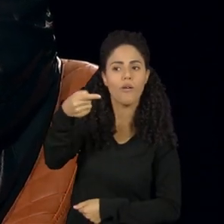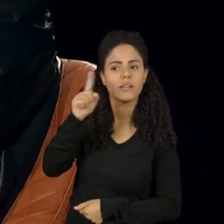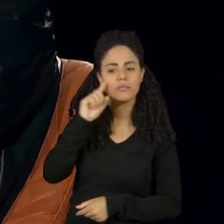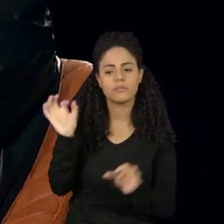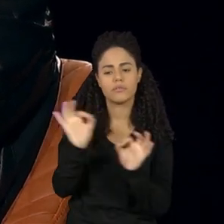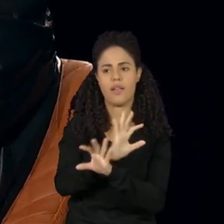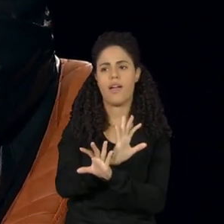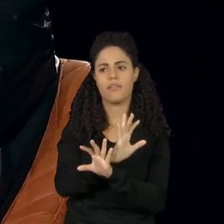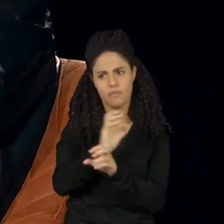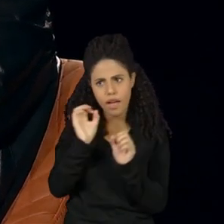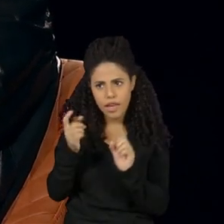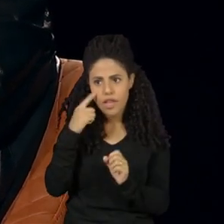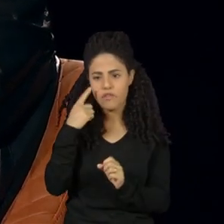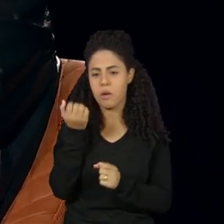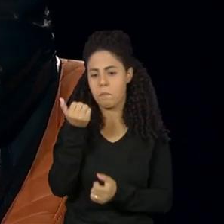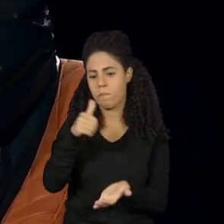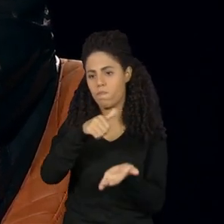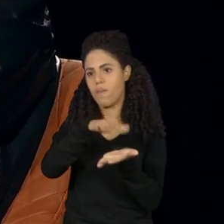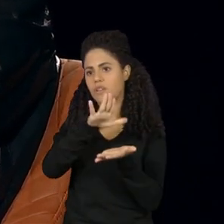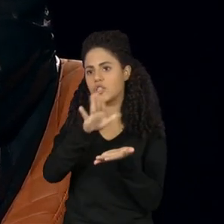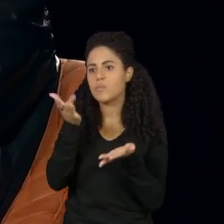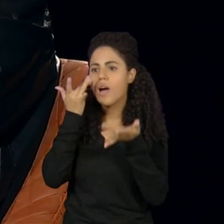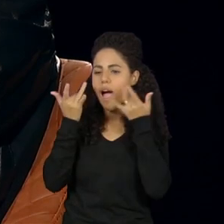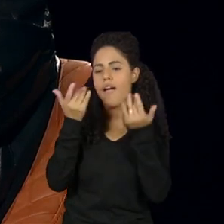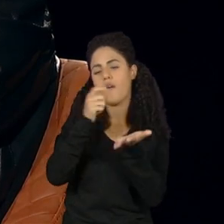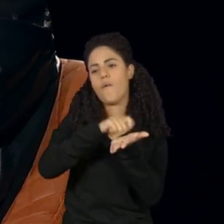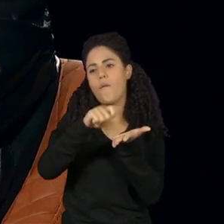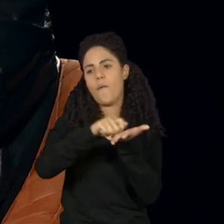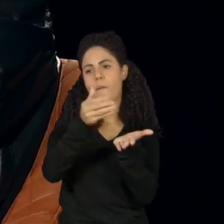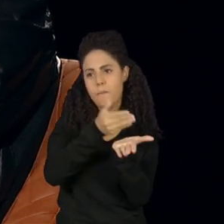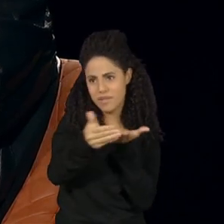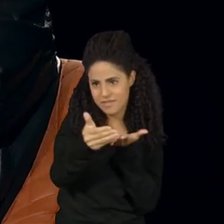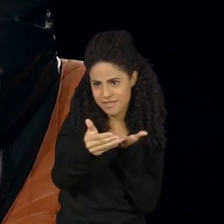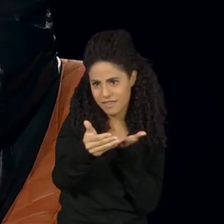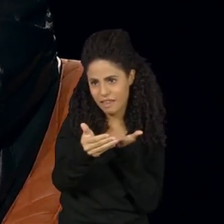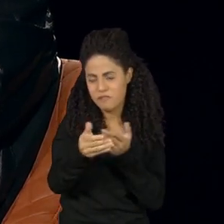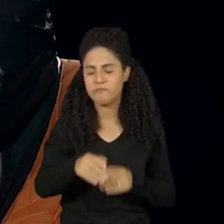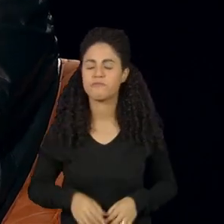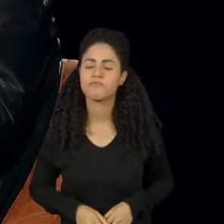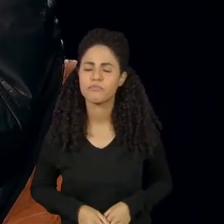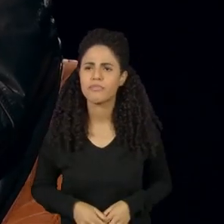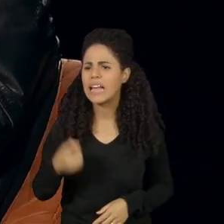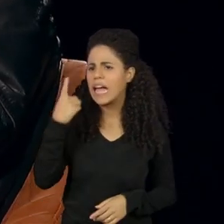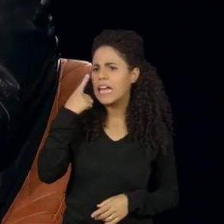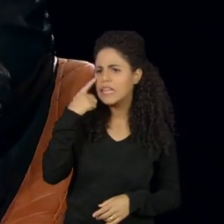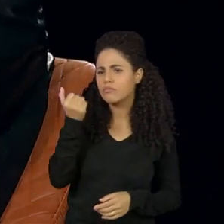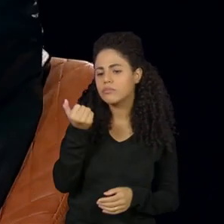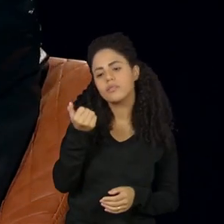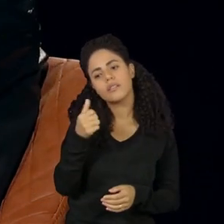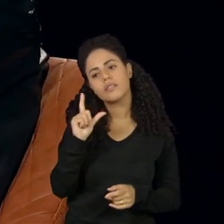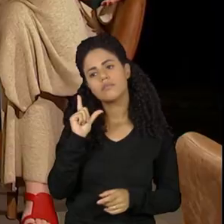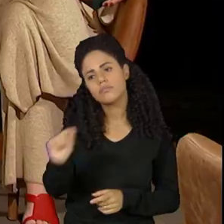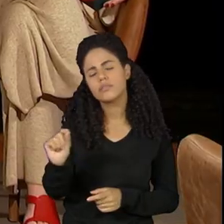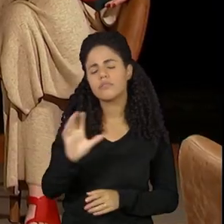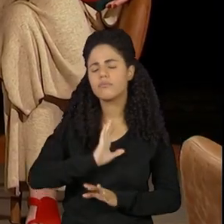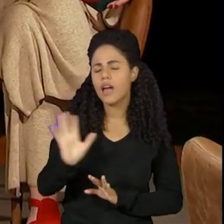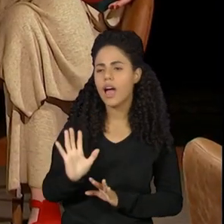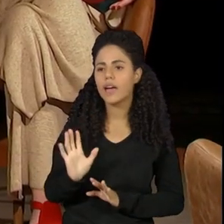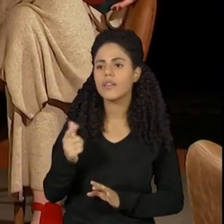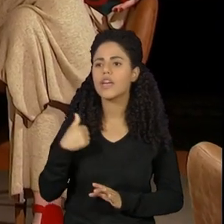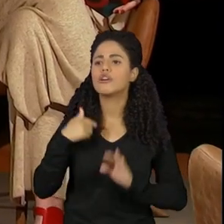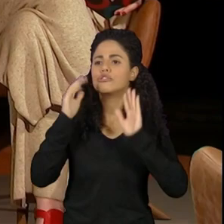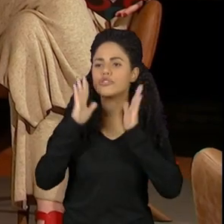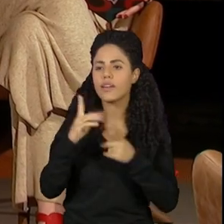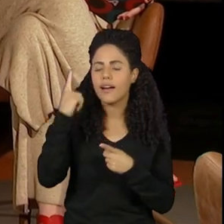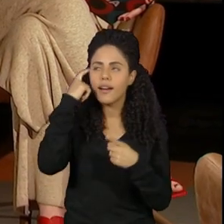lá, quando eu fui expulso. Aí eu saí, aí comecei a escrever dramaturgia, porque depois quando eu saí... Eu já